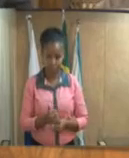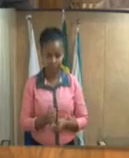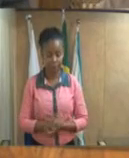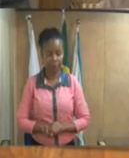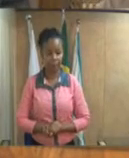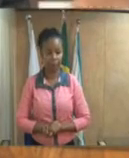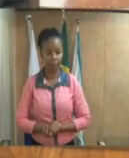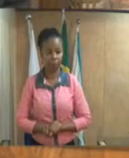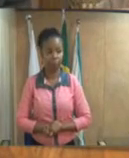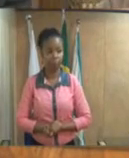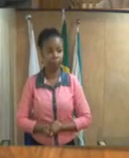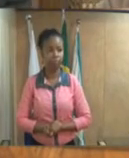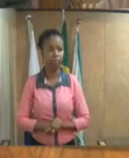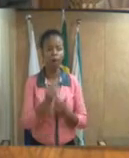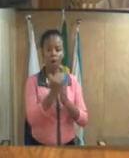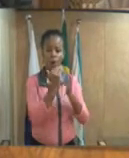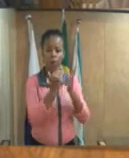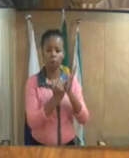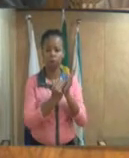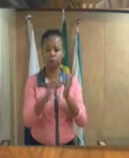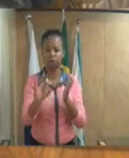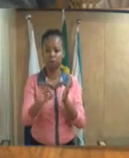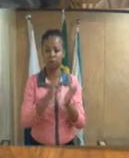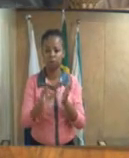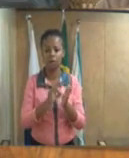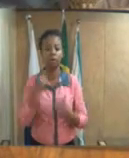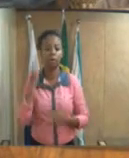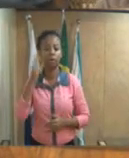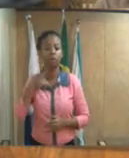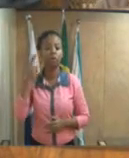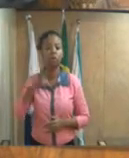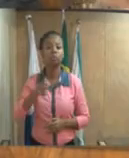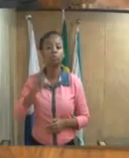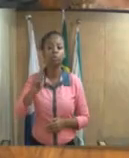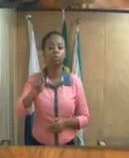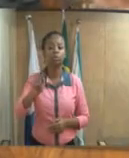Por ordem de inscrição, o vereador Gilberto Silva.